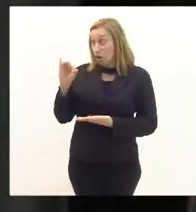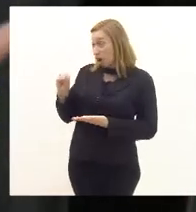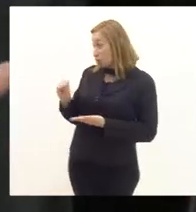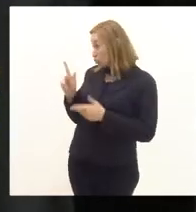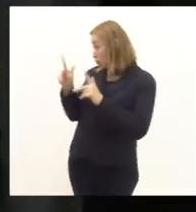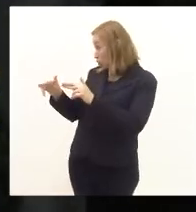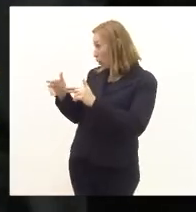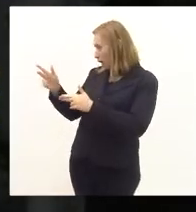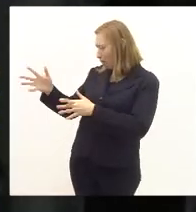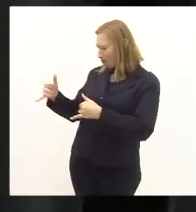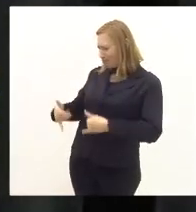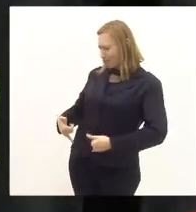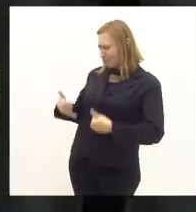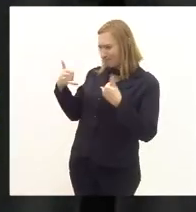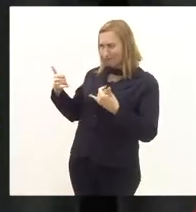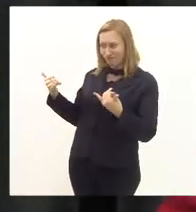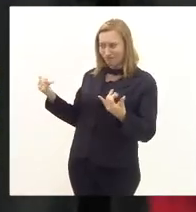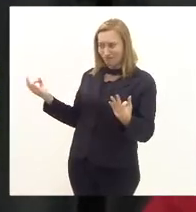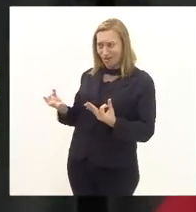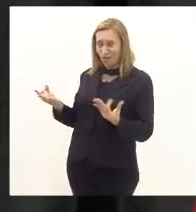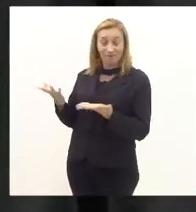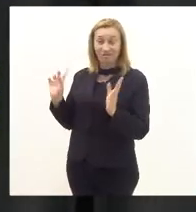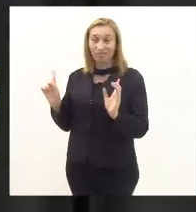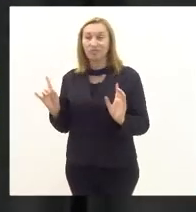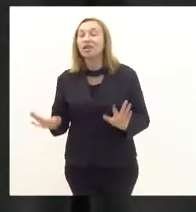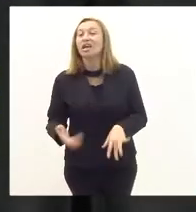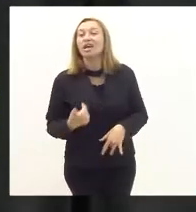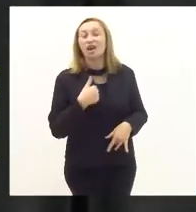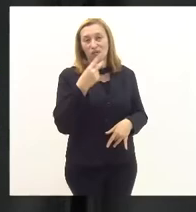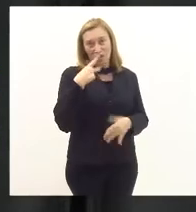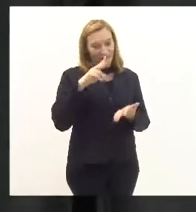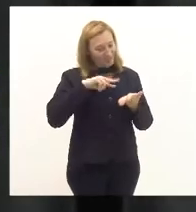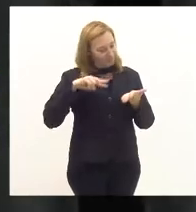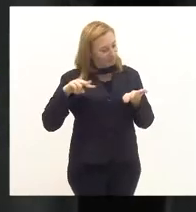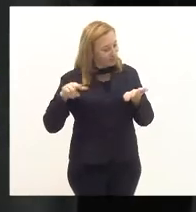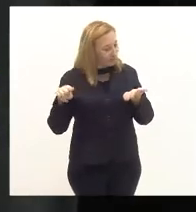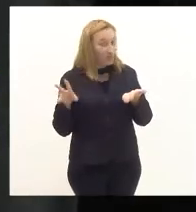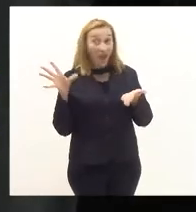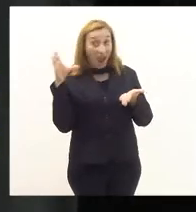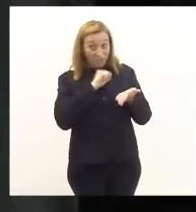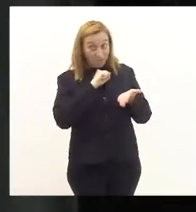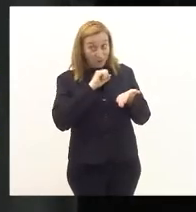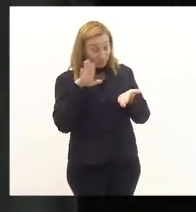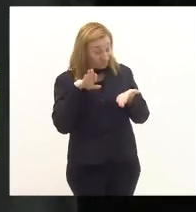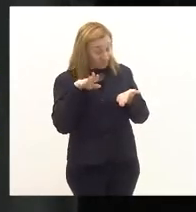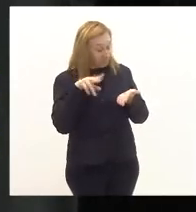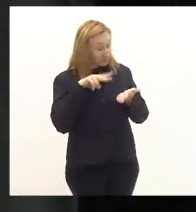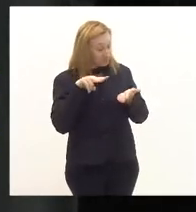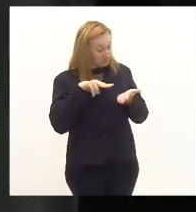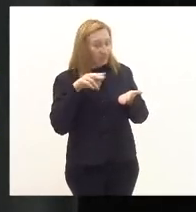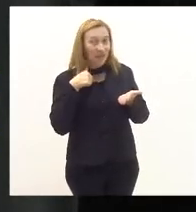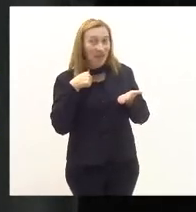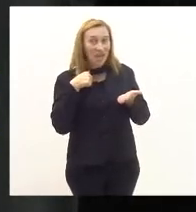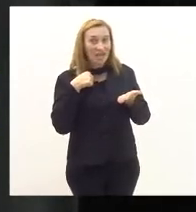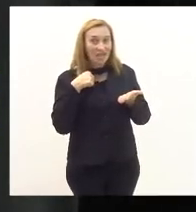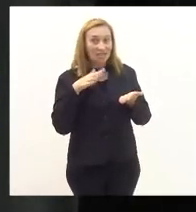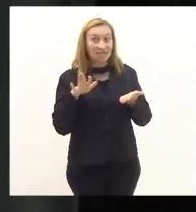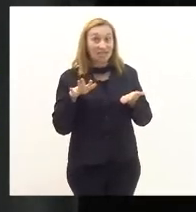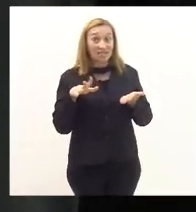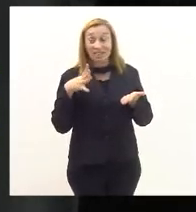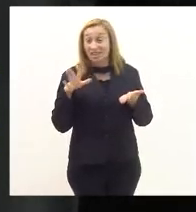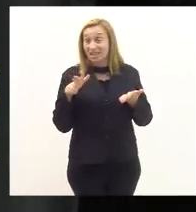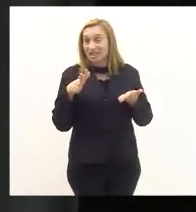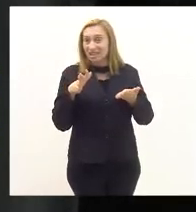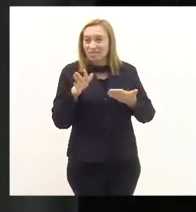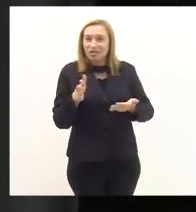né, excelente. Eu vou ler, tá? Muito rapidamente. Apesar de